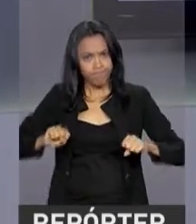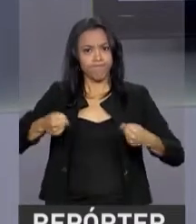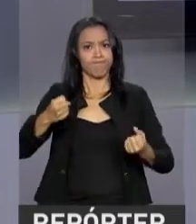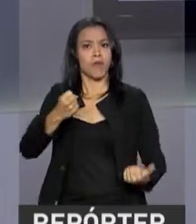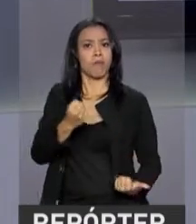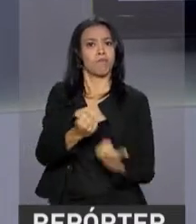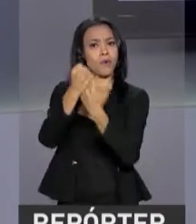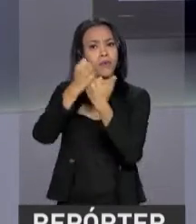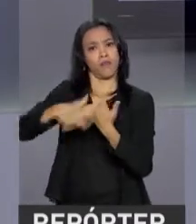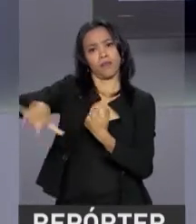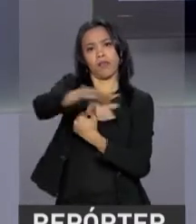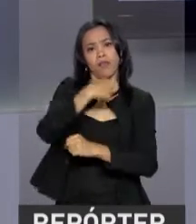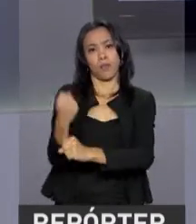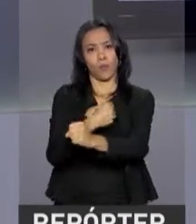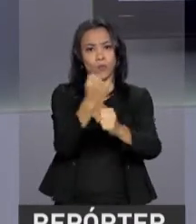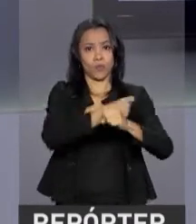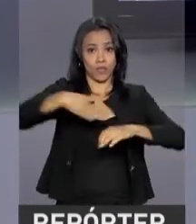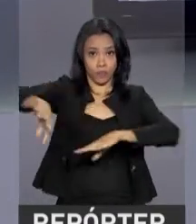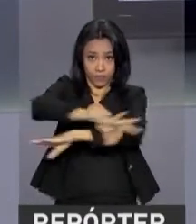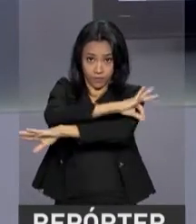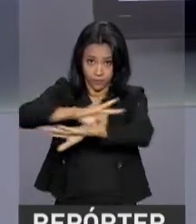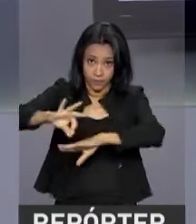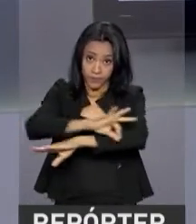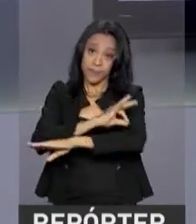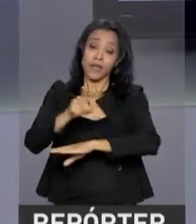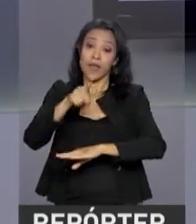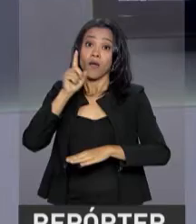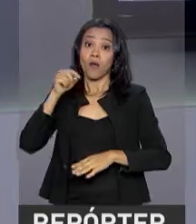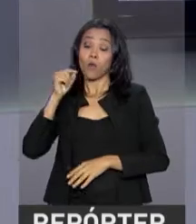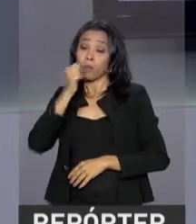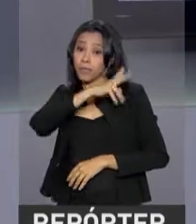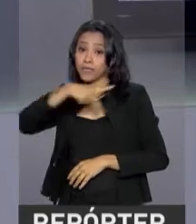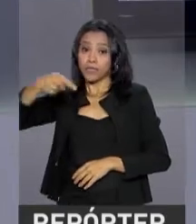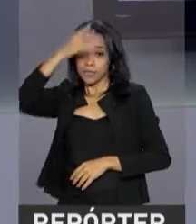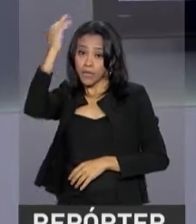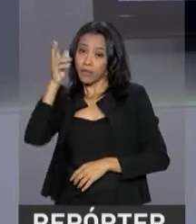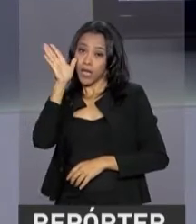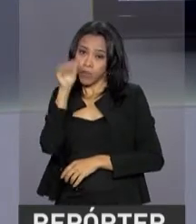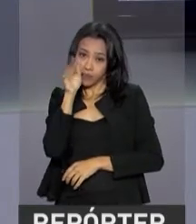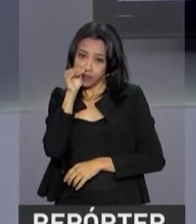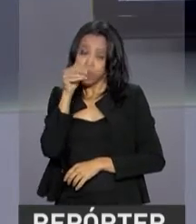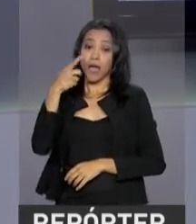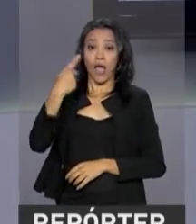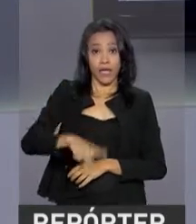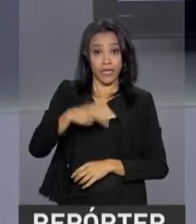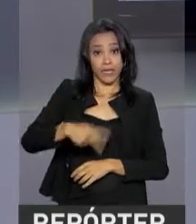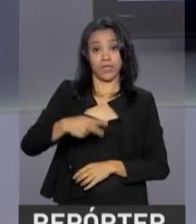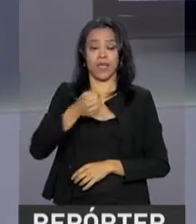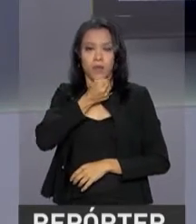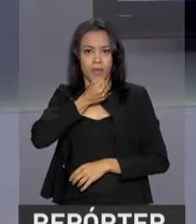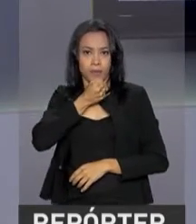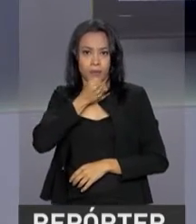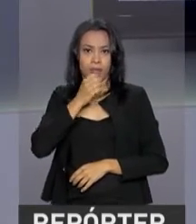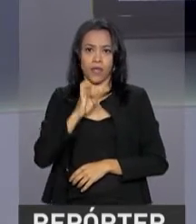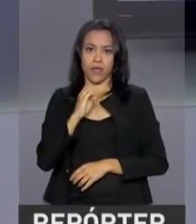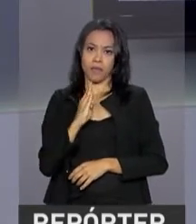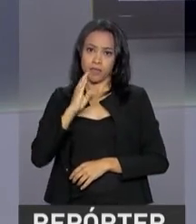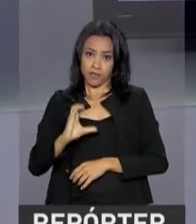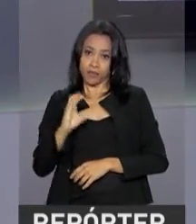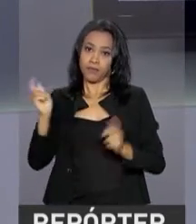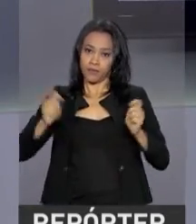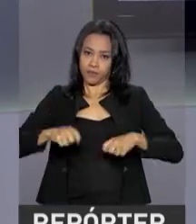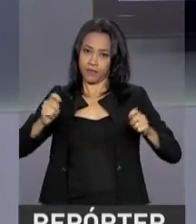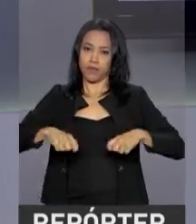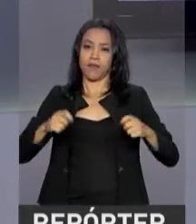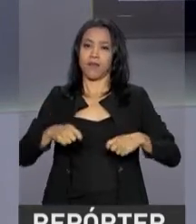o tema é acompanhado de perto pelo presidente michel temer durante entrevista exclusiva à bbc ele disse que é preciso incentivar este segmento